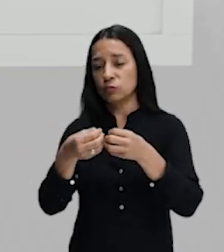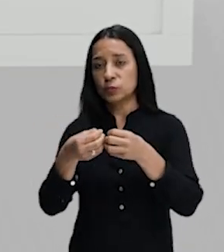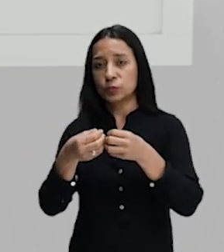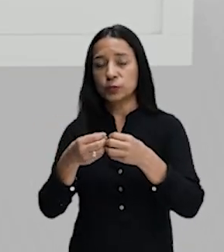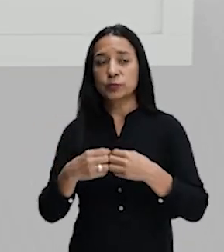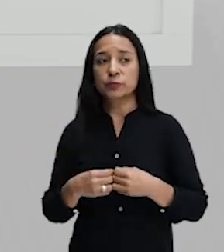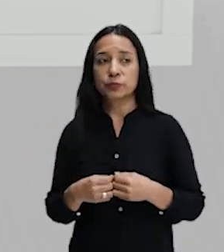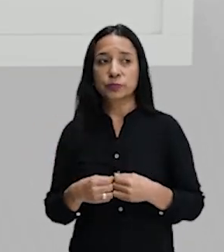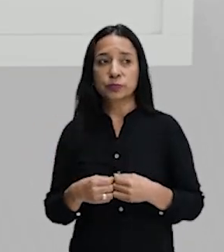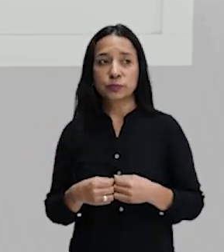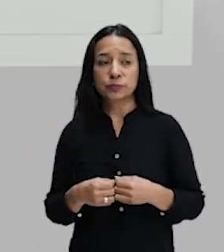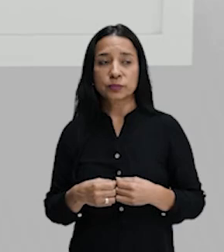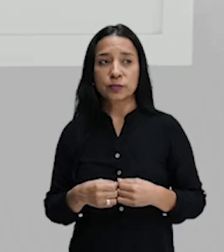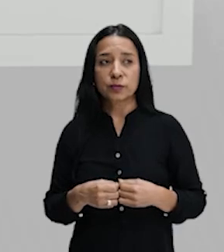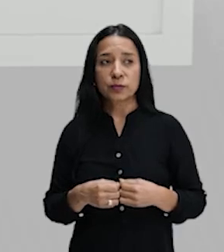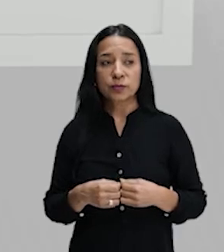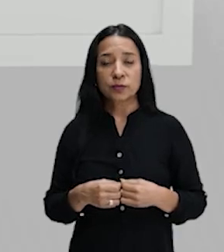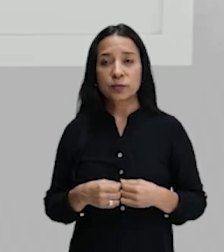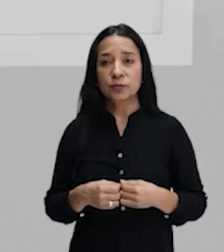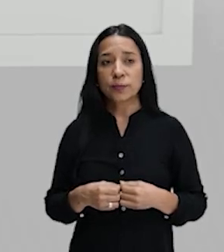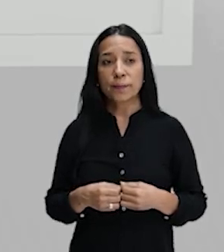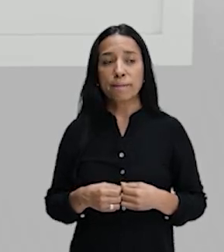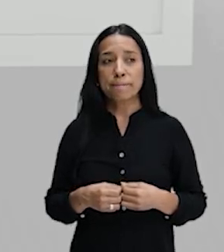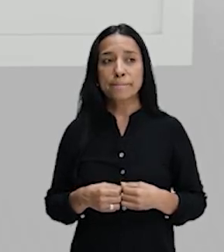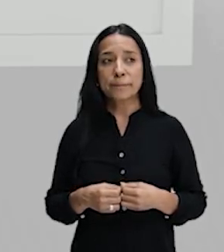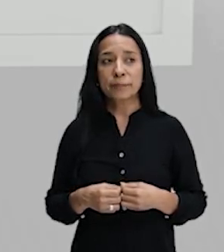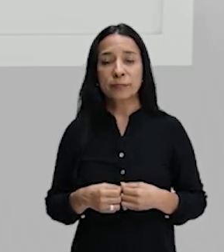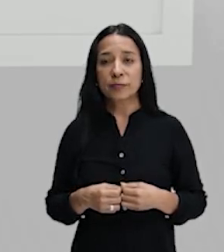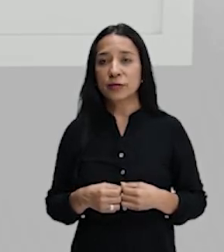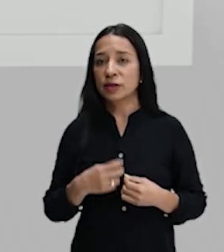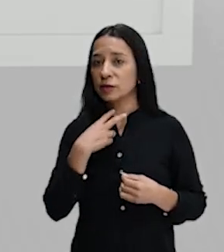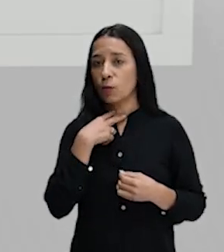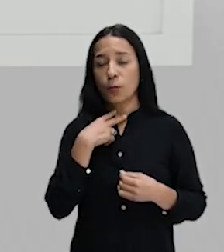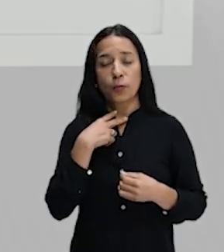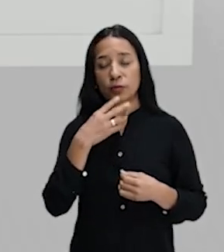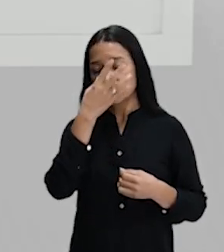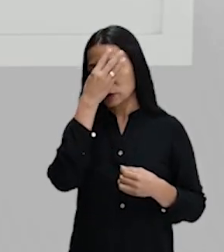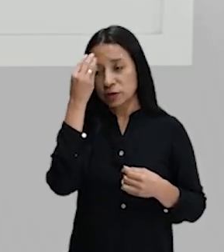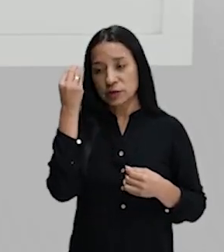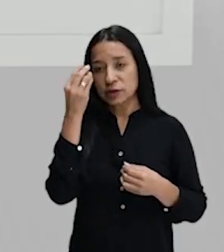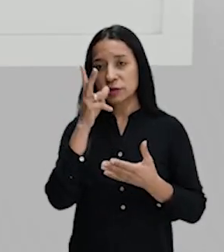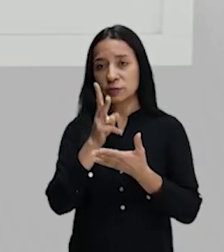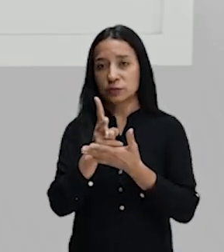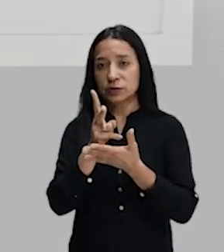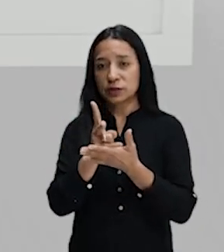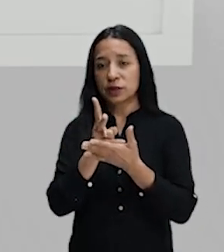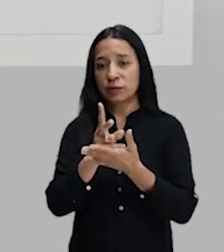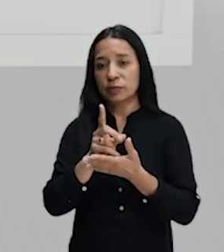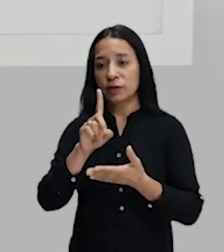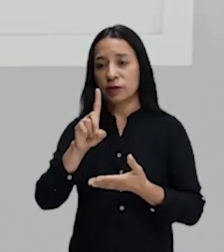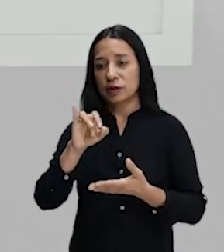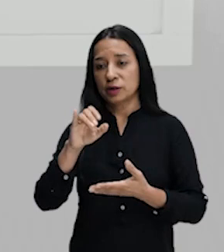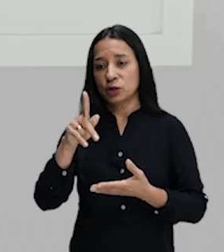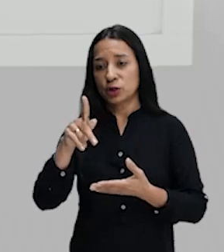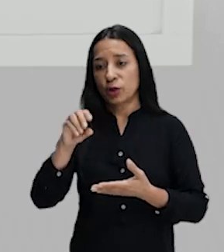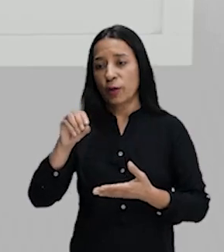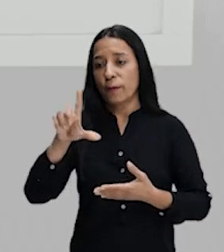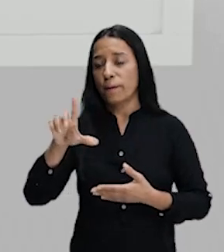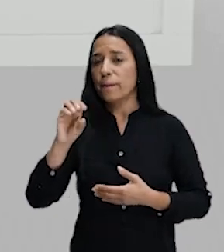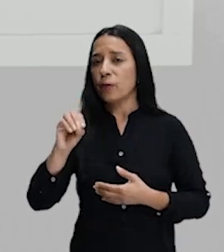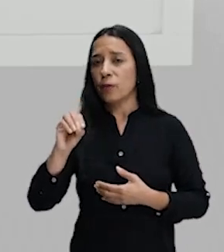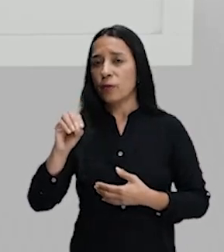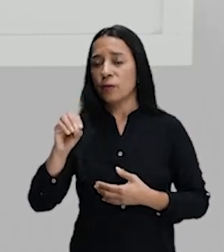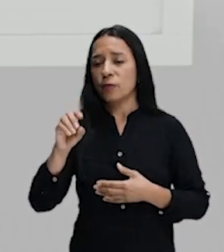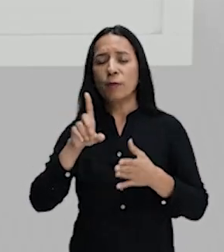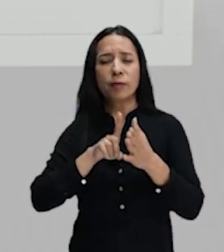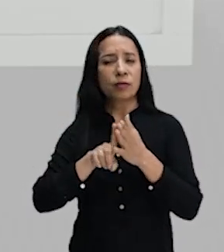juntos. Certinho? Então você não pode esquecer disso. Sempre será um dipolo. Aí pode dizer, professor, mas